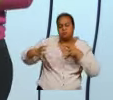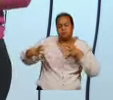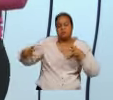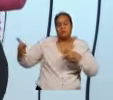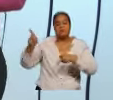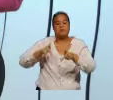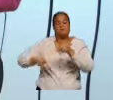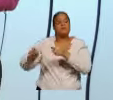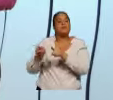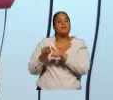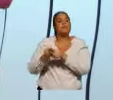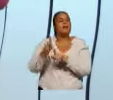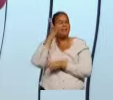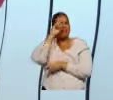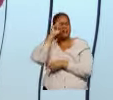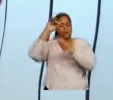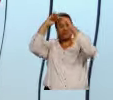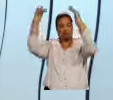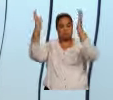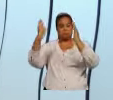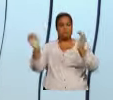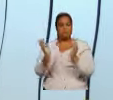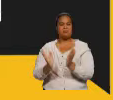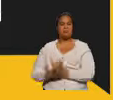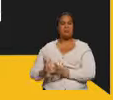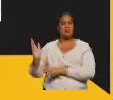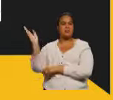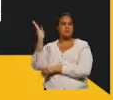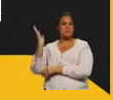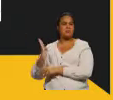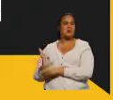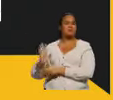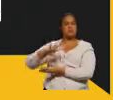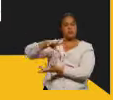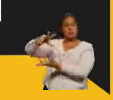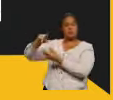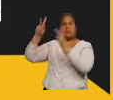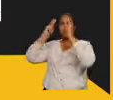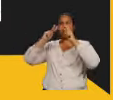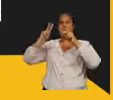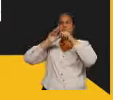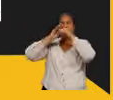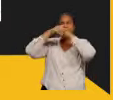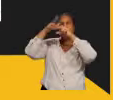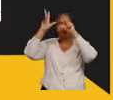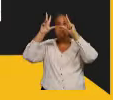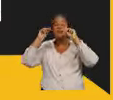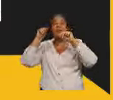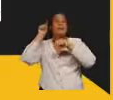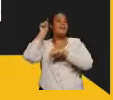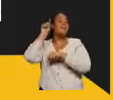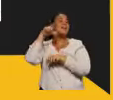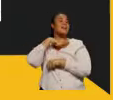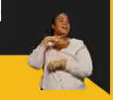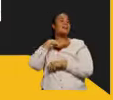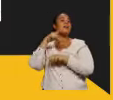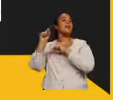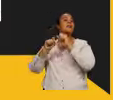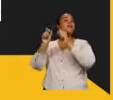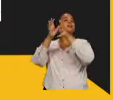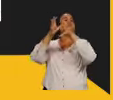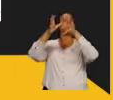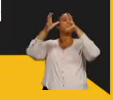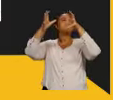naquele mapa que a gente viu lá antes do brasil é antes do mundo visto a noite ali a gente tem a densidade demográfica